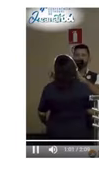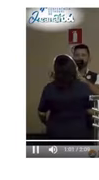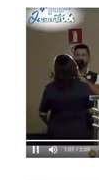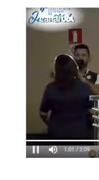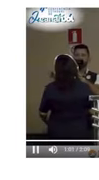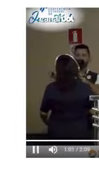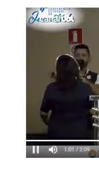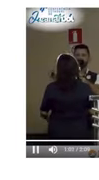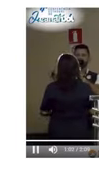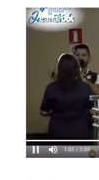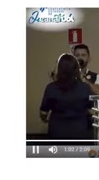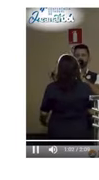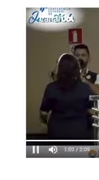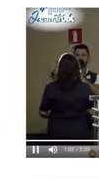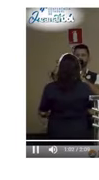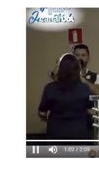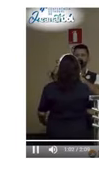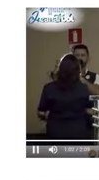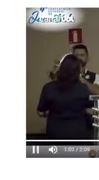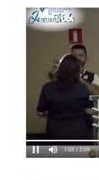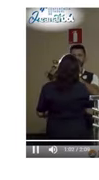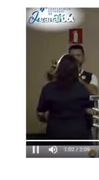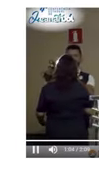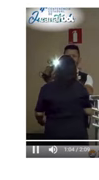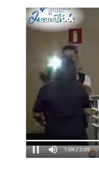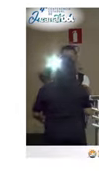Agora vamos sentar.